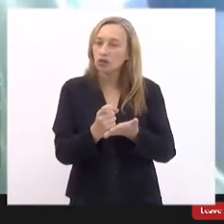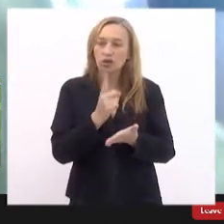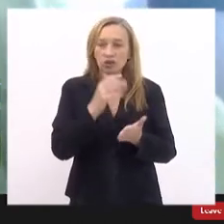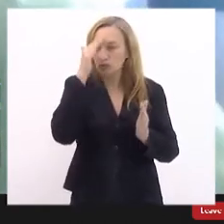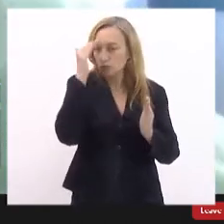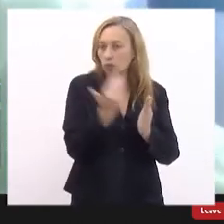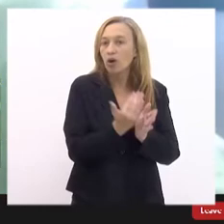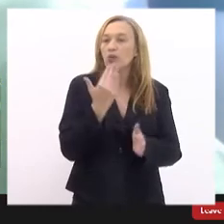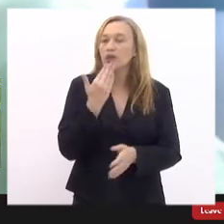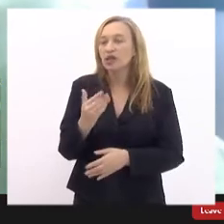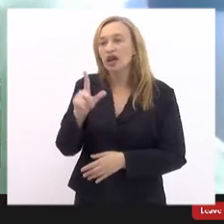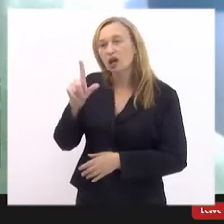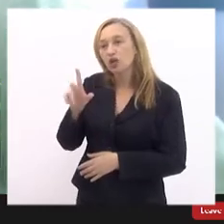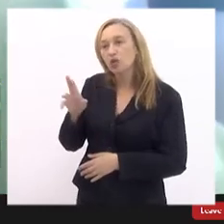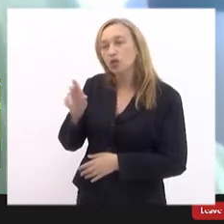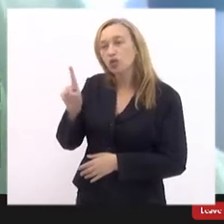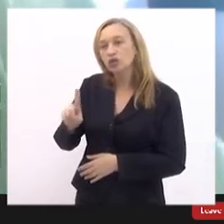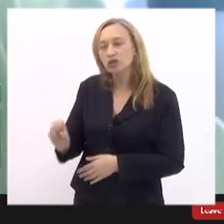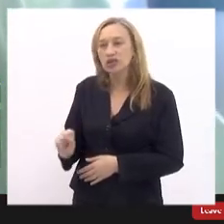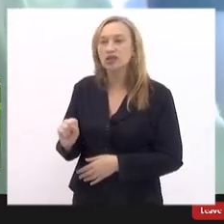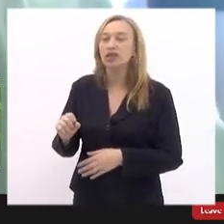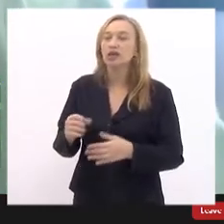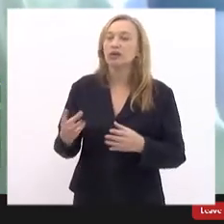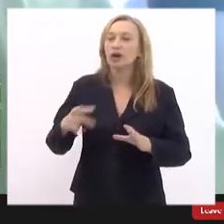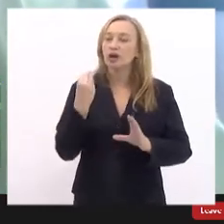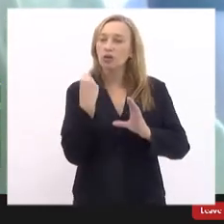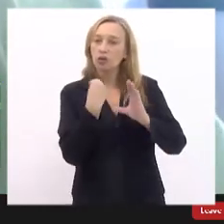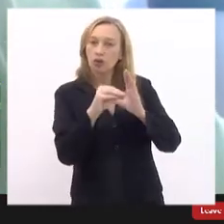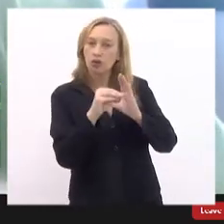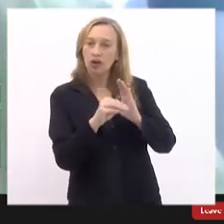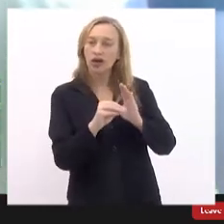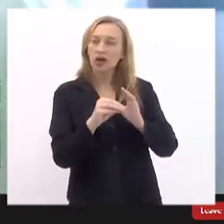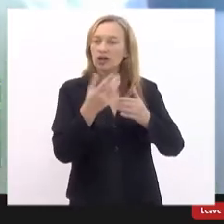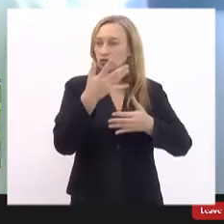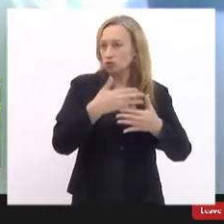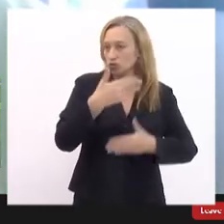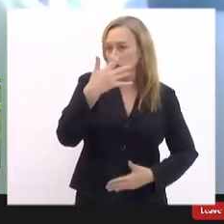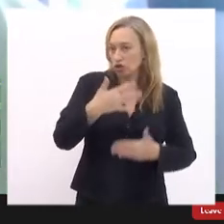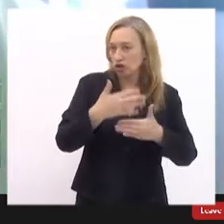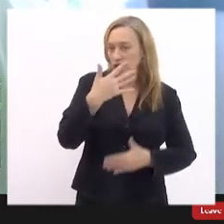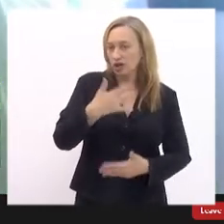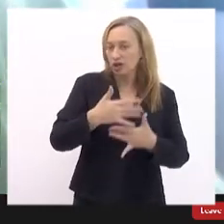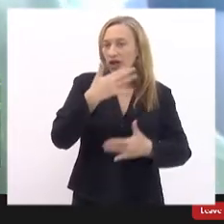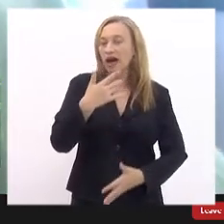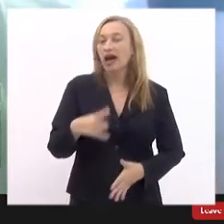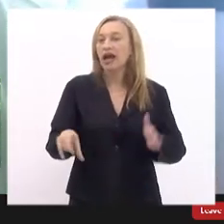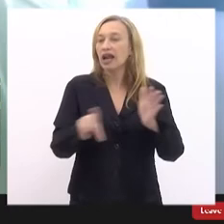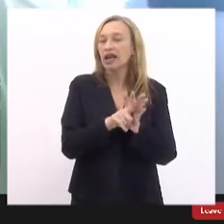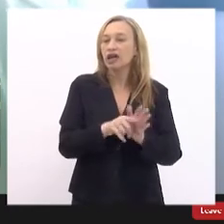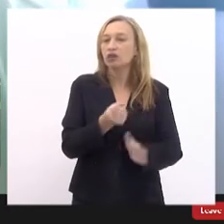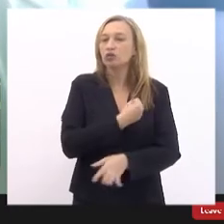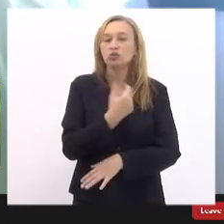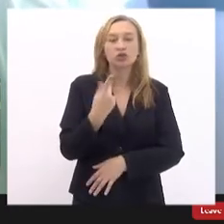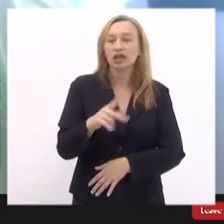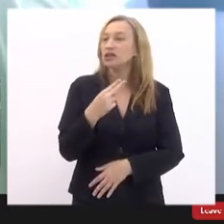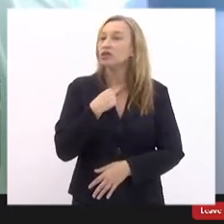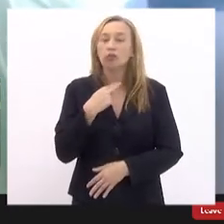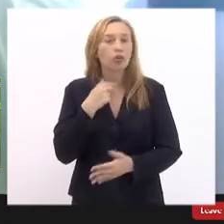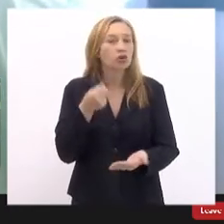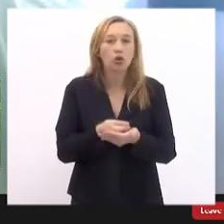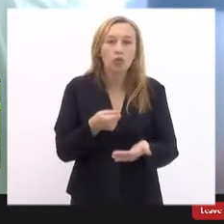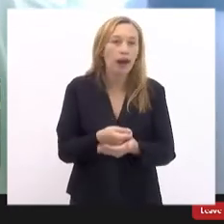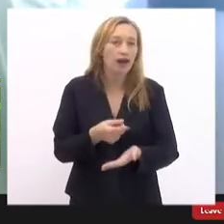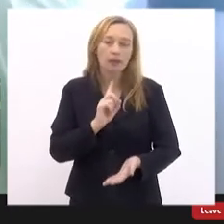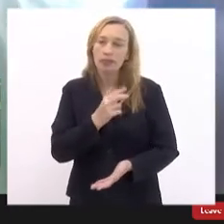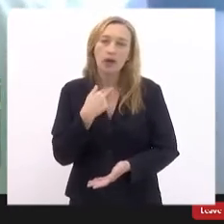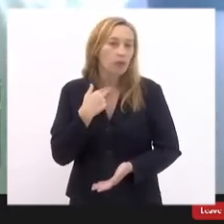Lourdes para botar no nosso chat tanto essa lei, o número dela, Marcelo Xavier, porque eles não podem cobrar. As